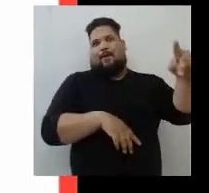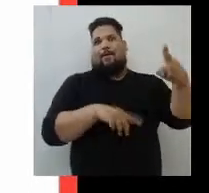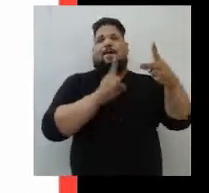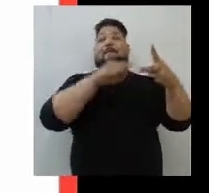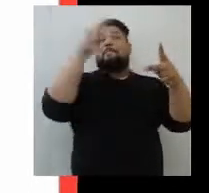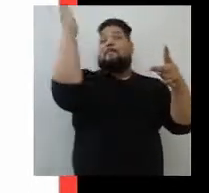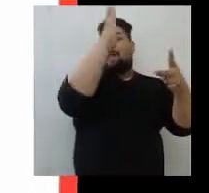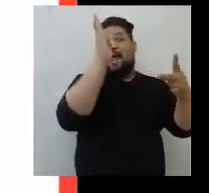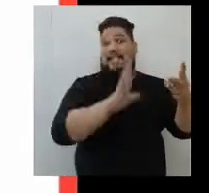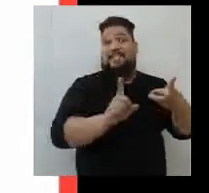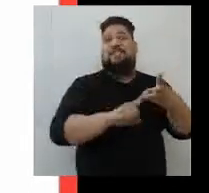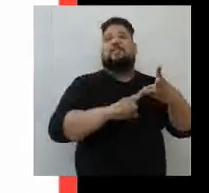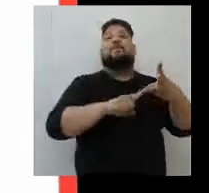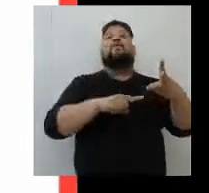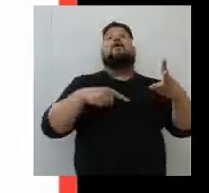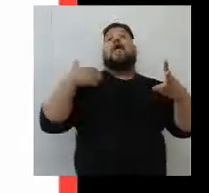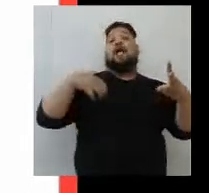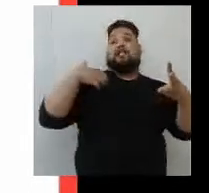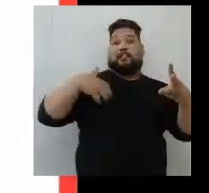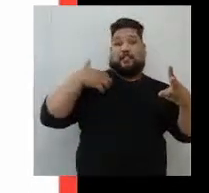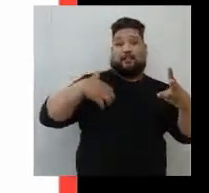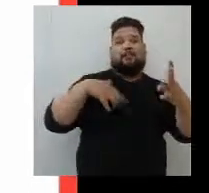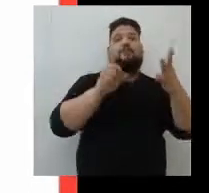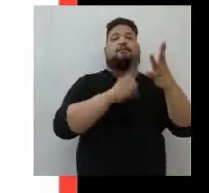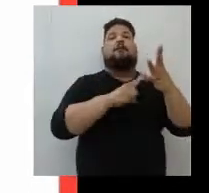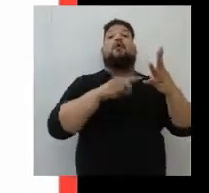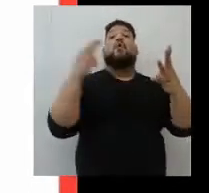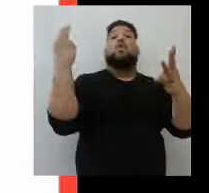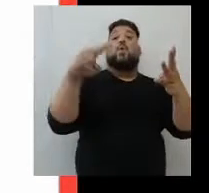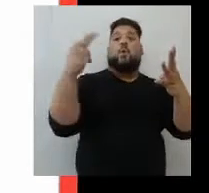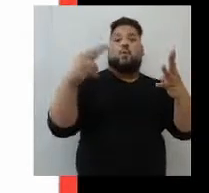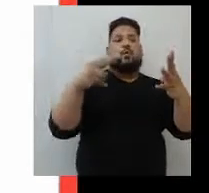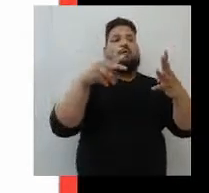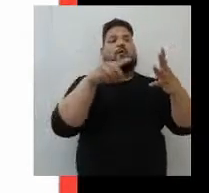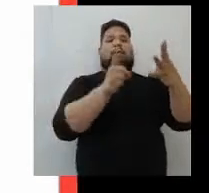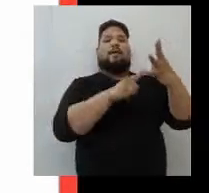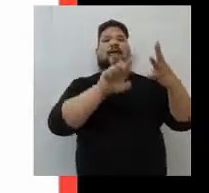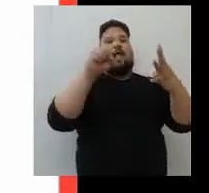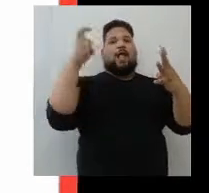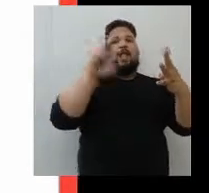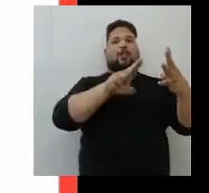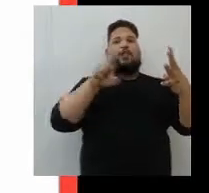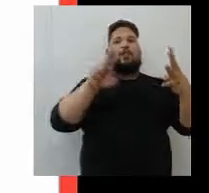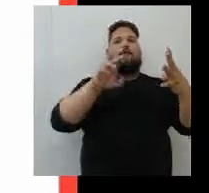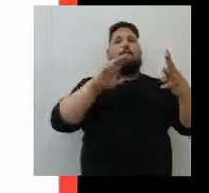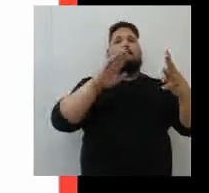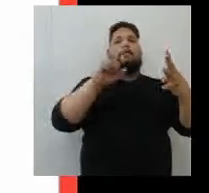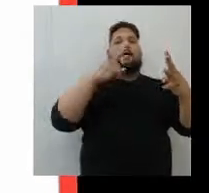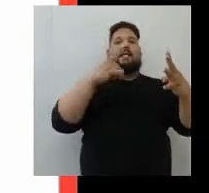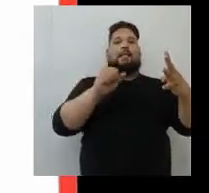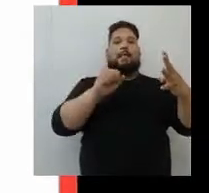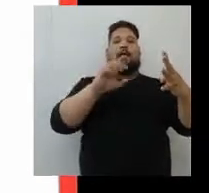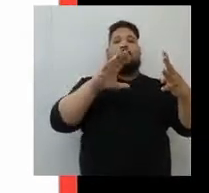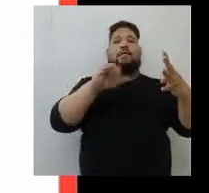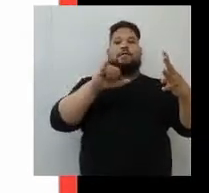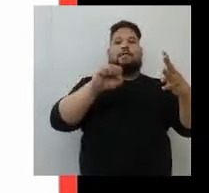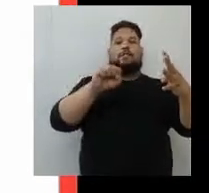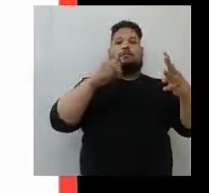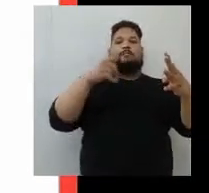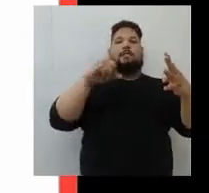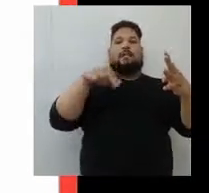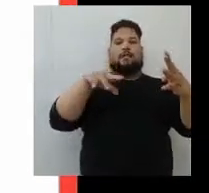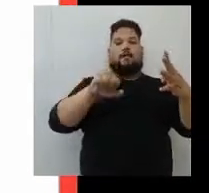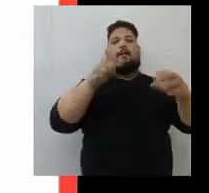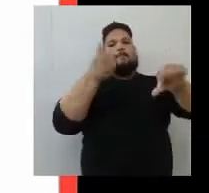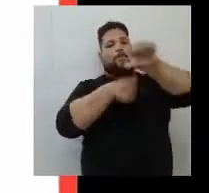Brasil, Argentina e Uruguai, na época também chamado de Banda da Cisplatina, que depois passou a ser